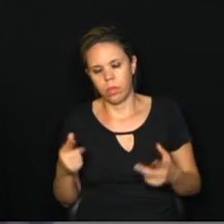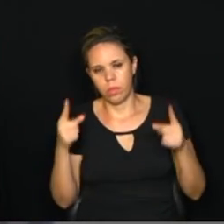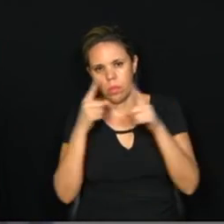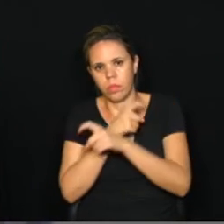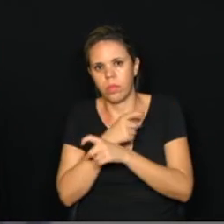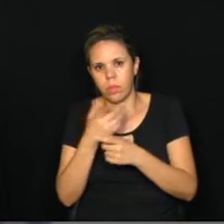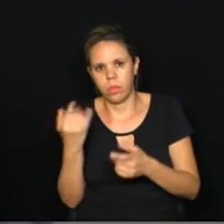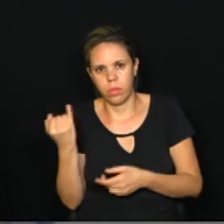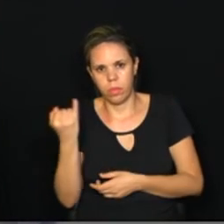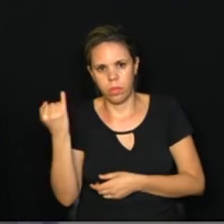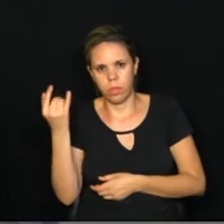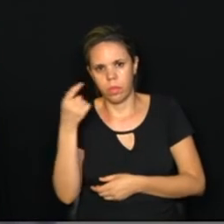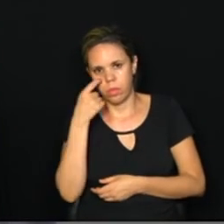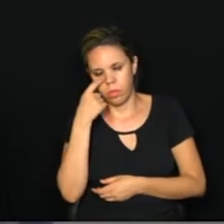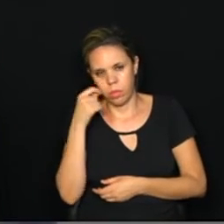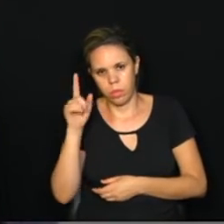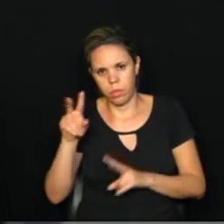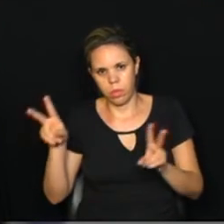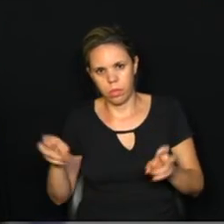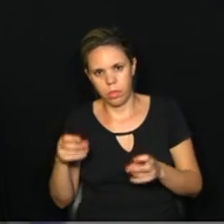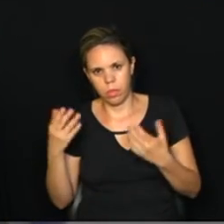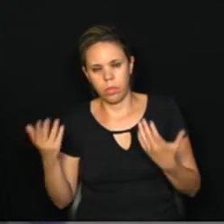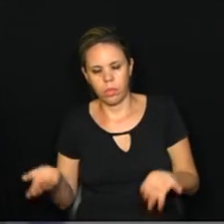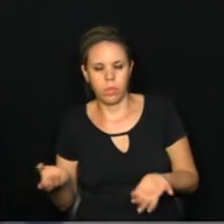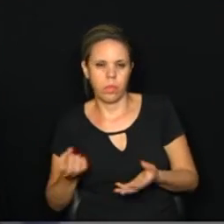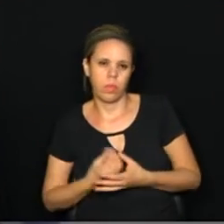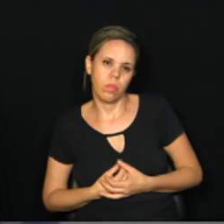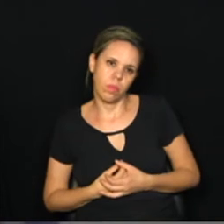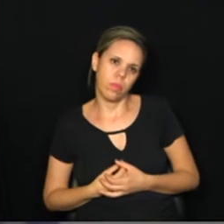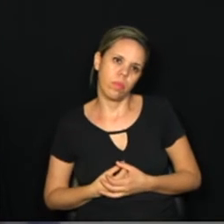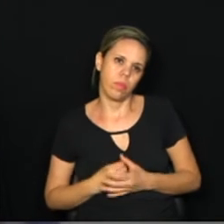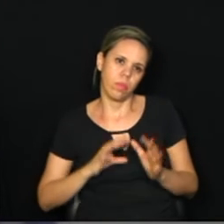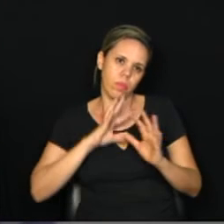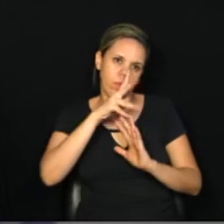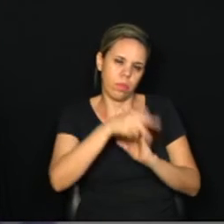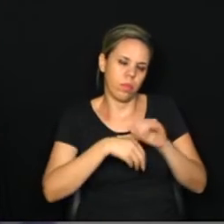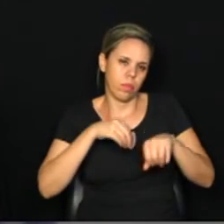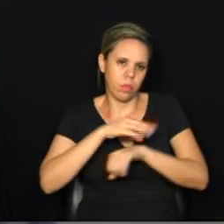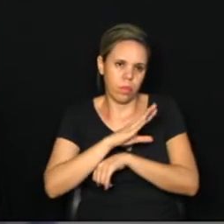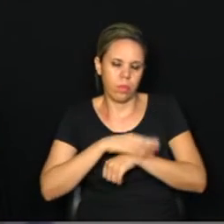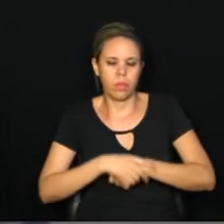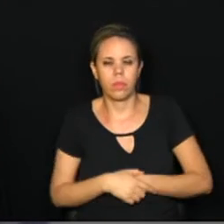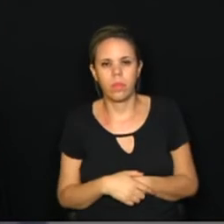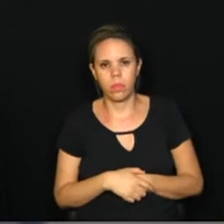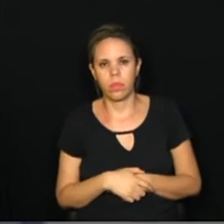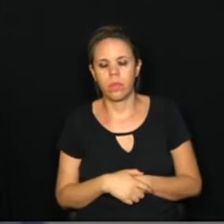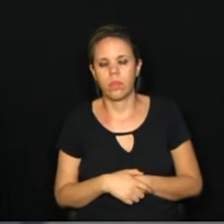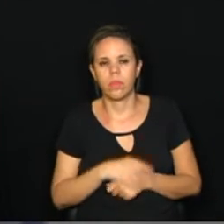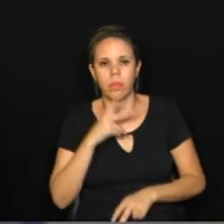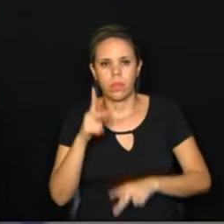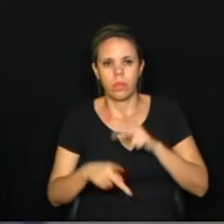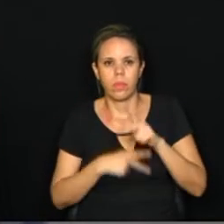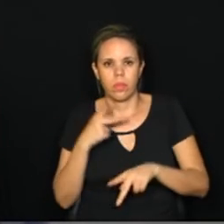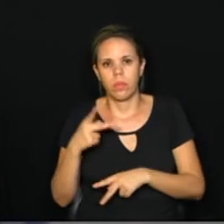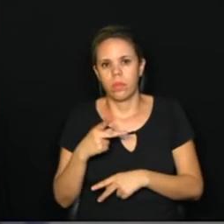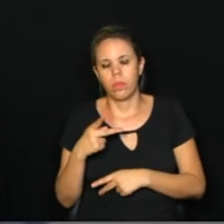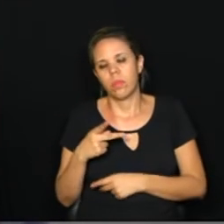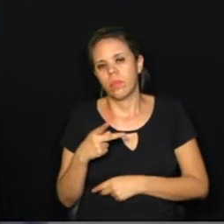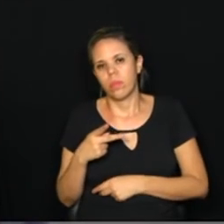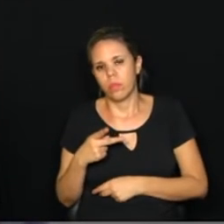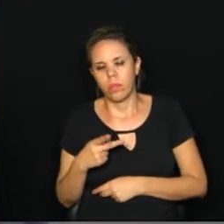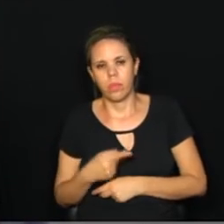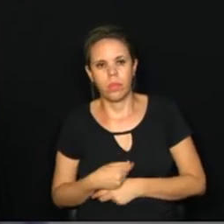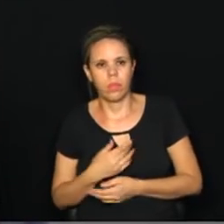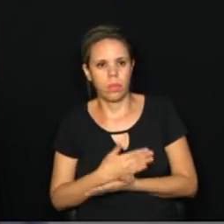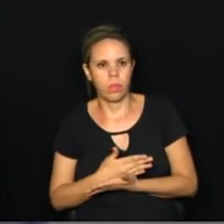Então, é importante que esse assunto, na área de meio ambiente, traga esses assuntos que envolvam o pessoal de defesa civil para que